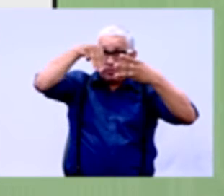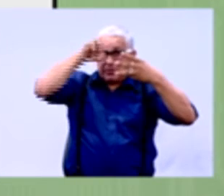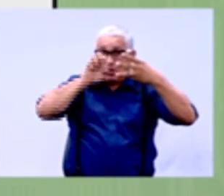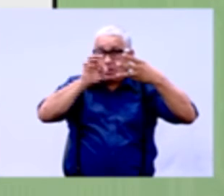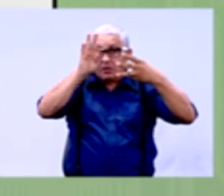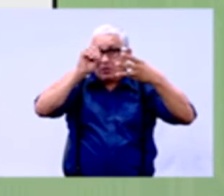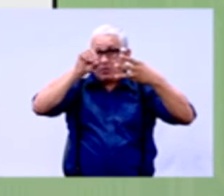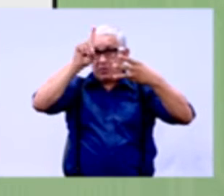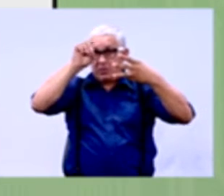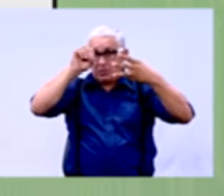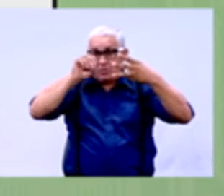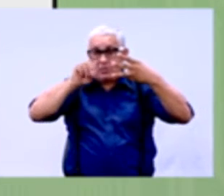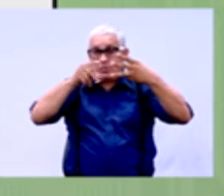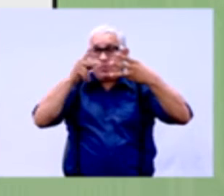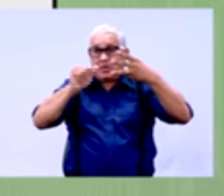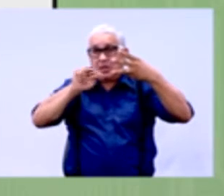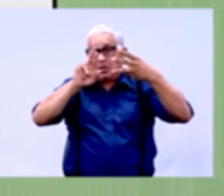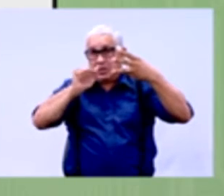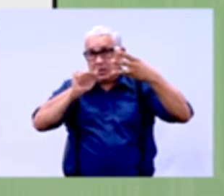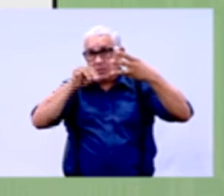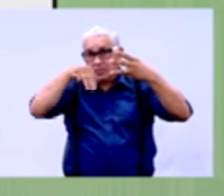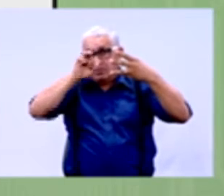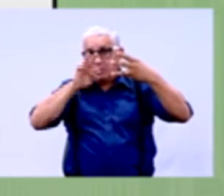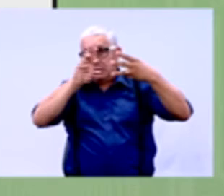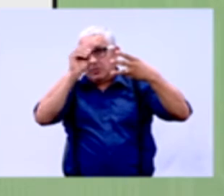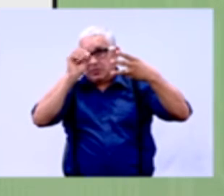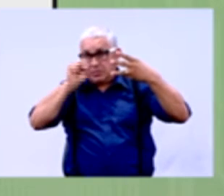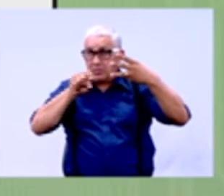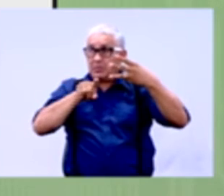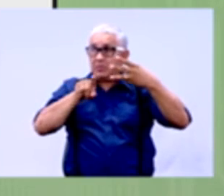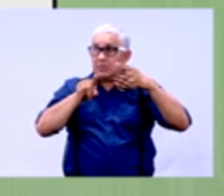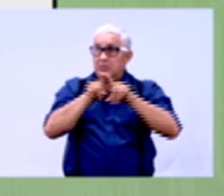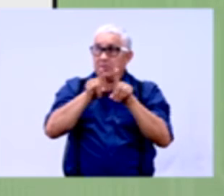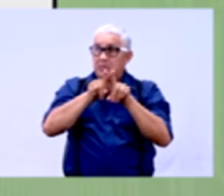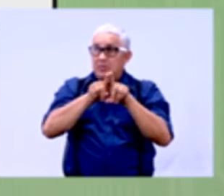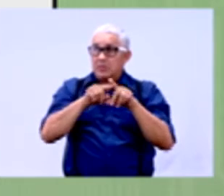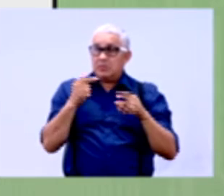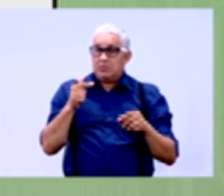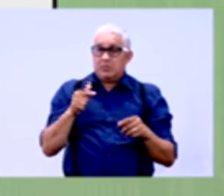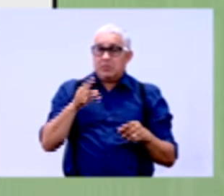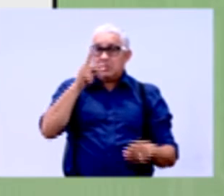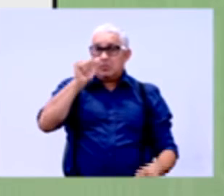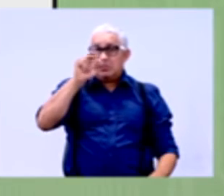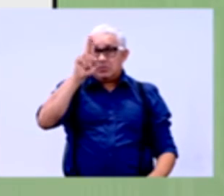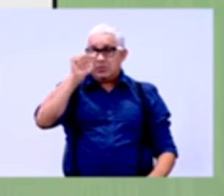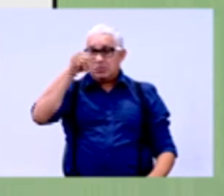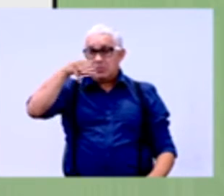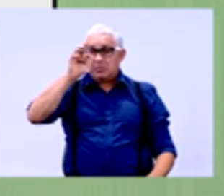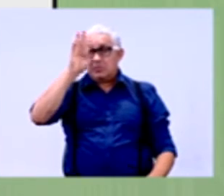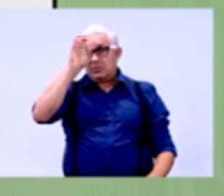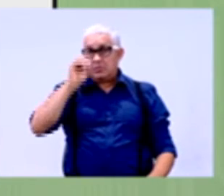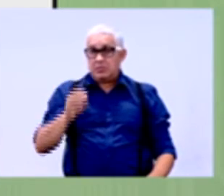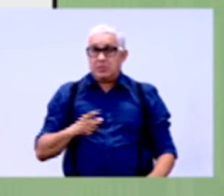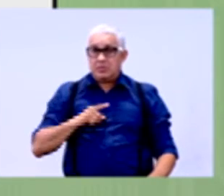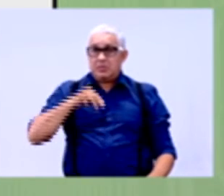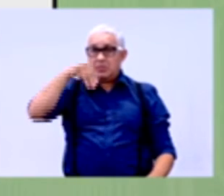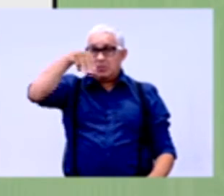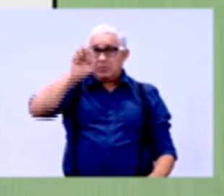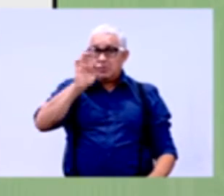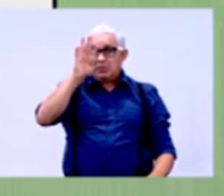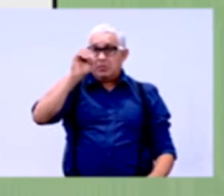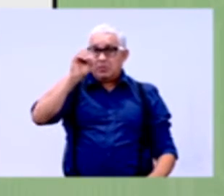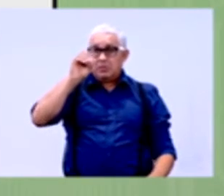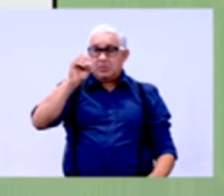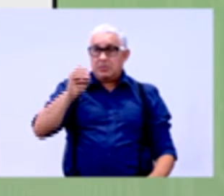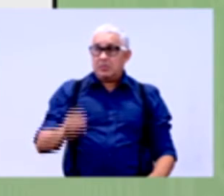parâmetros, no caso de ter parâmetro. No caso aqui o fechar venda não tem parâmetro, ele é só um método que nós temos aqui, abre e